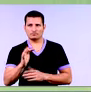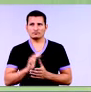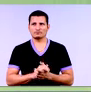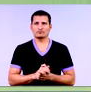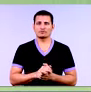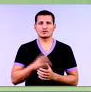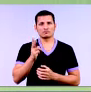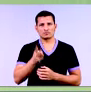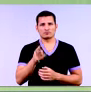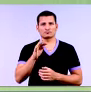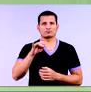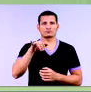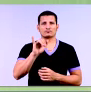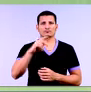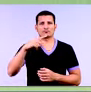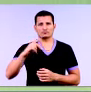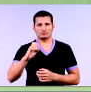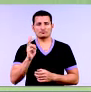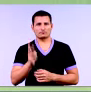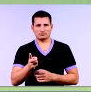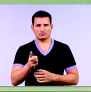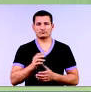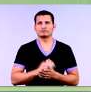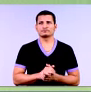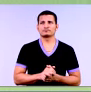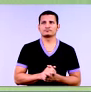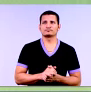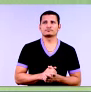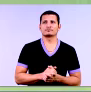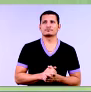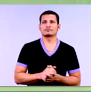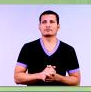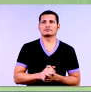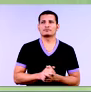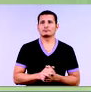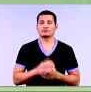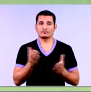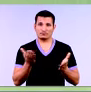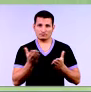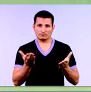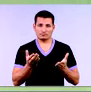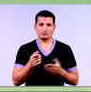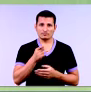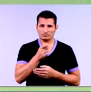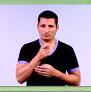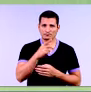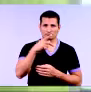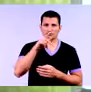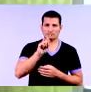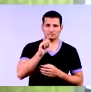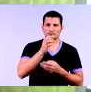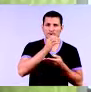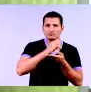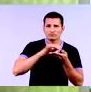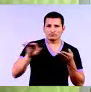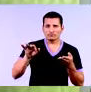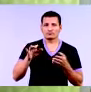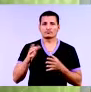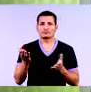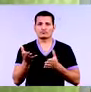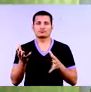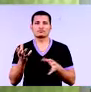mesmo, aquilo que vocês já viram. Então, nós vamos enviar essa página para um